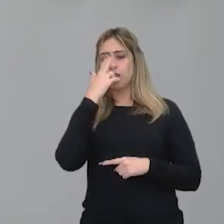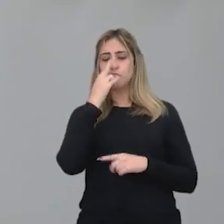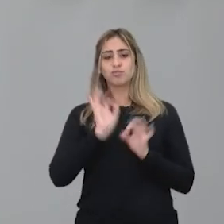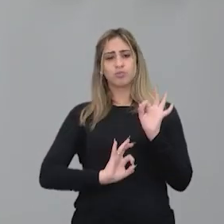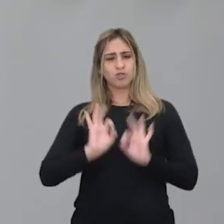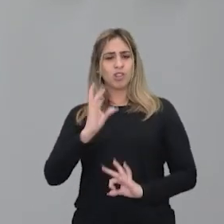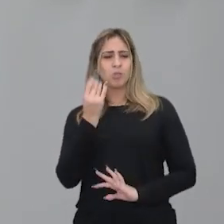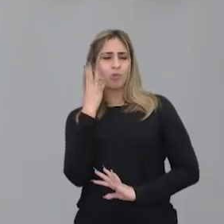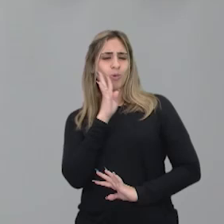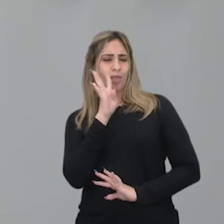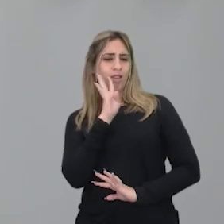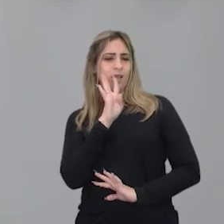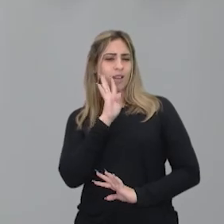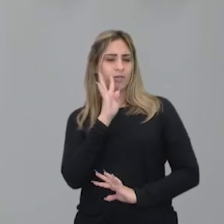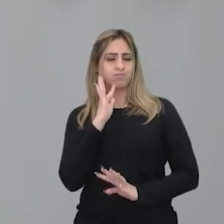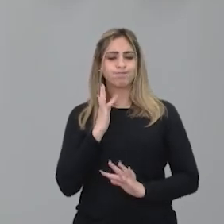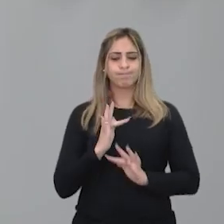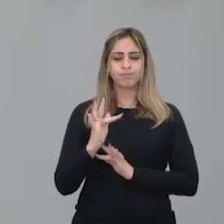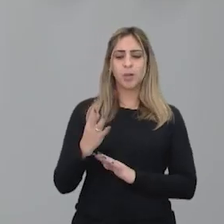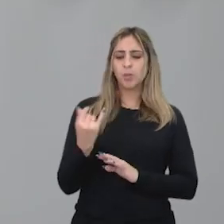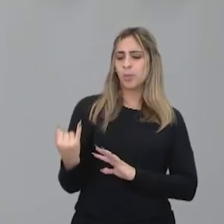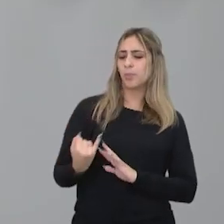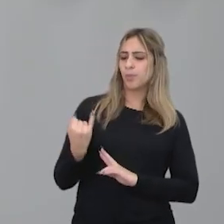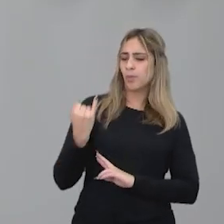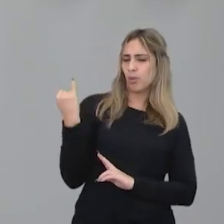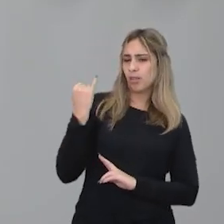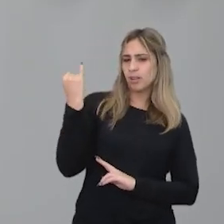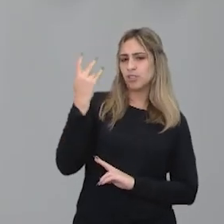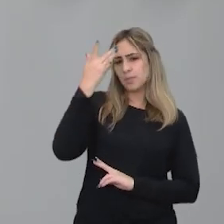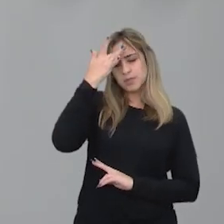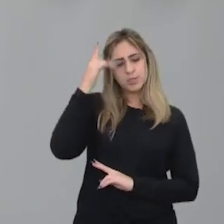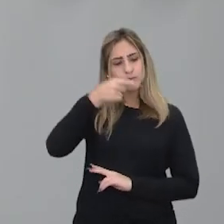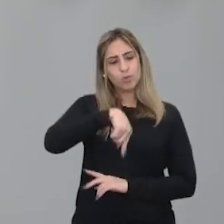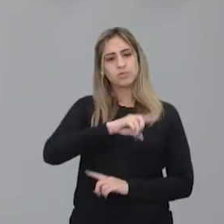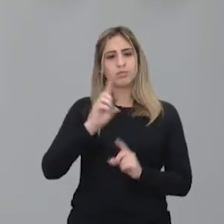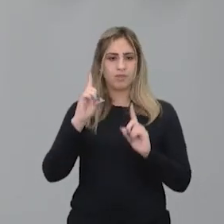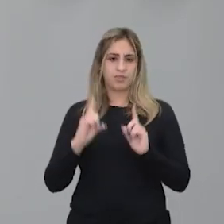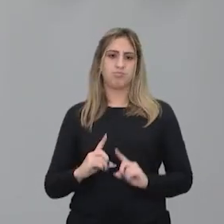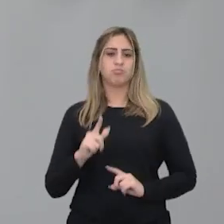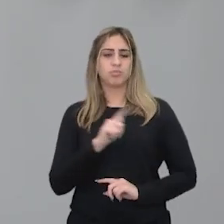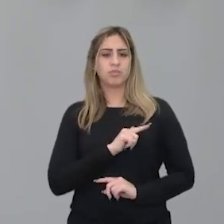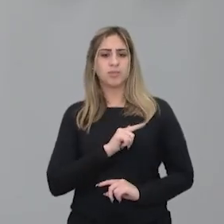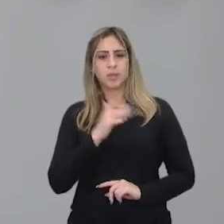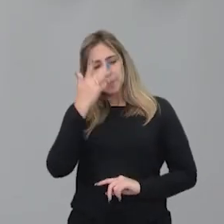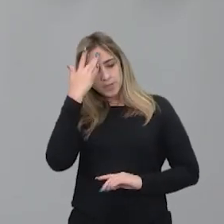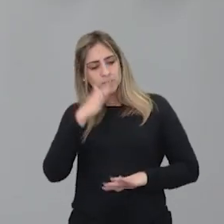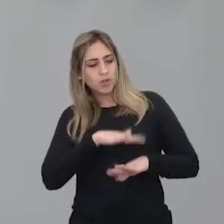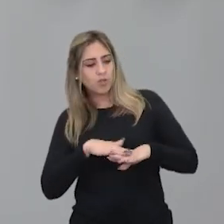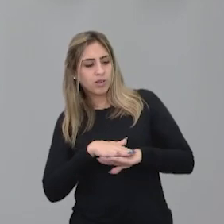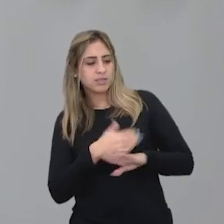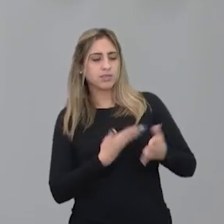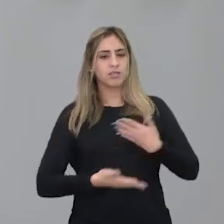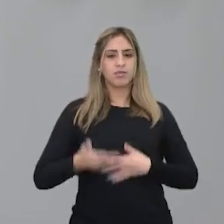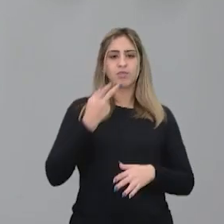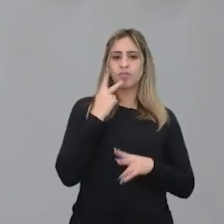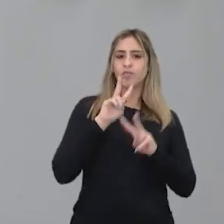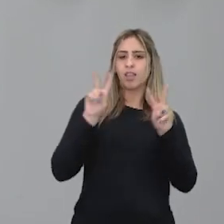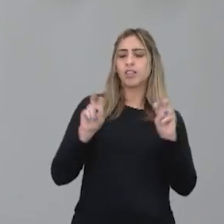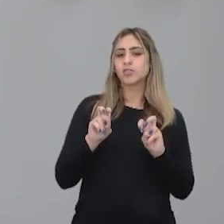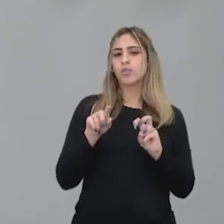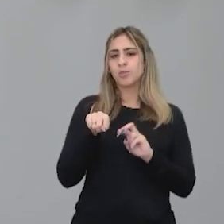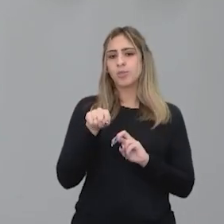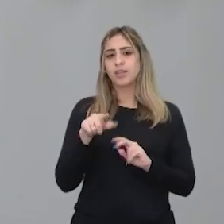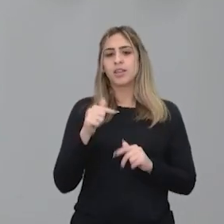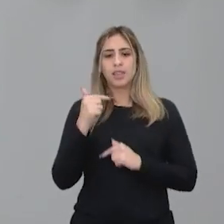super bacana, né? Muito importante. Quero ver se, né, mais pra frente a gente consegue trazer o pessoal ali para falar um pouco a respeito desse projeto, porque é